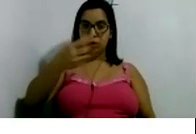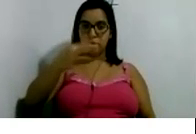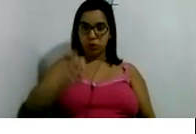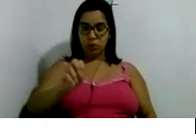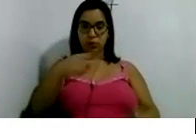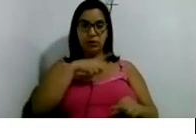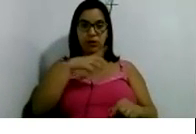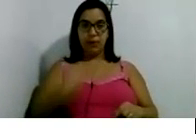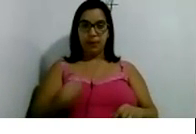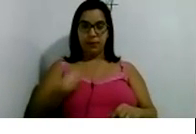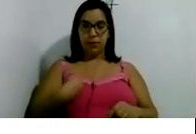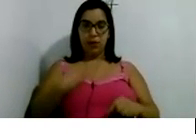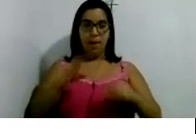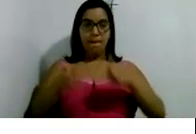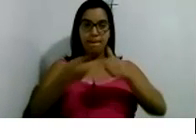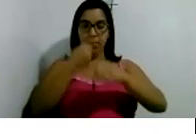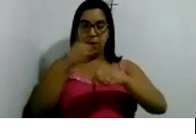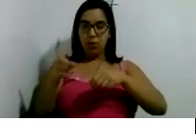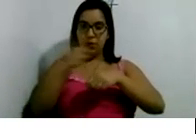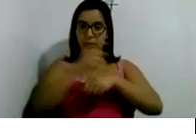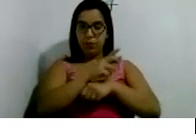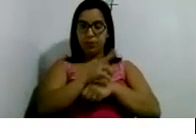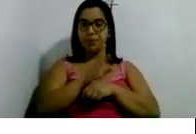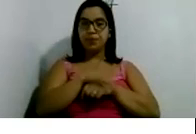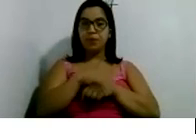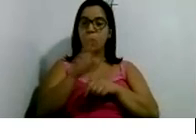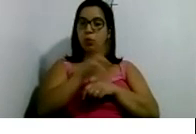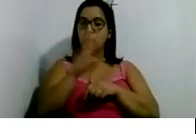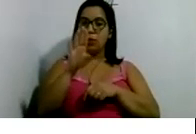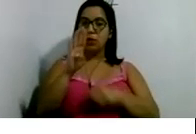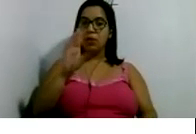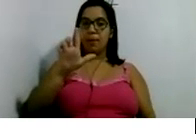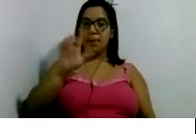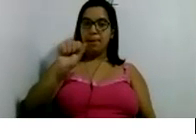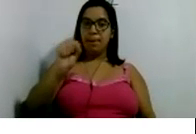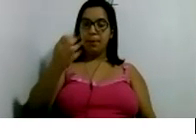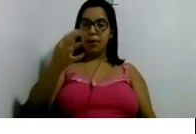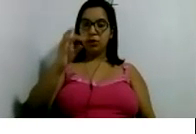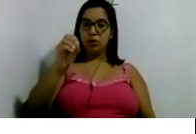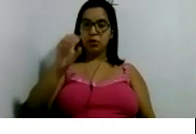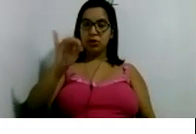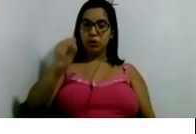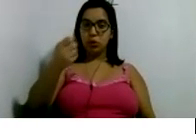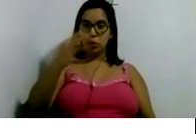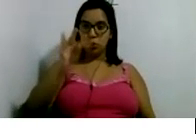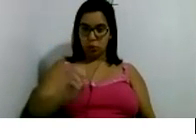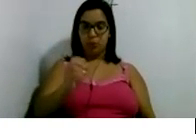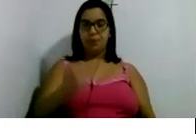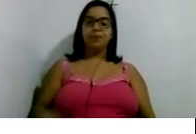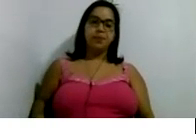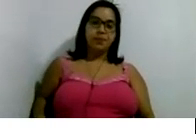o primórdio do embrião. Então, o primórdio do embrião é chamado de blastocisto.